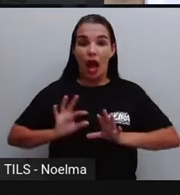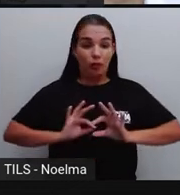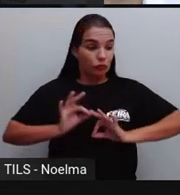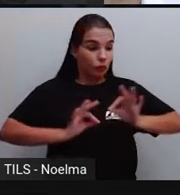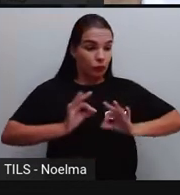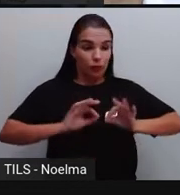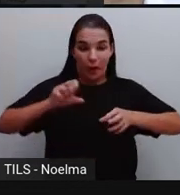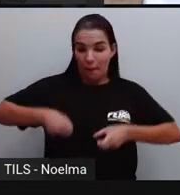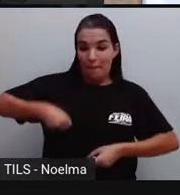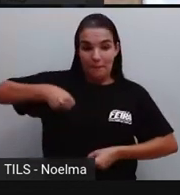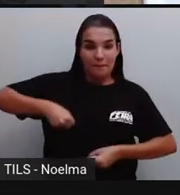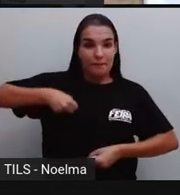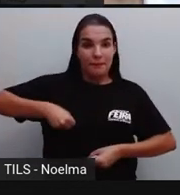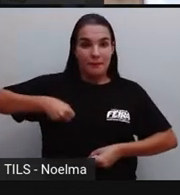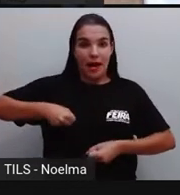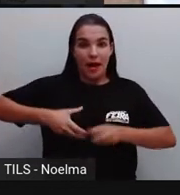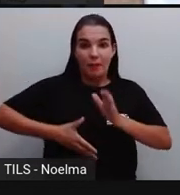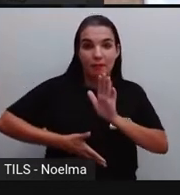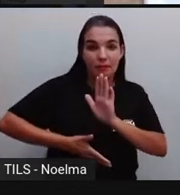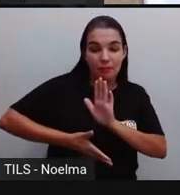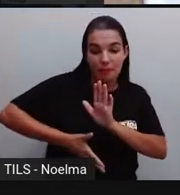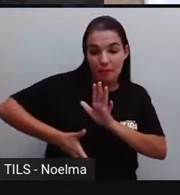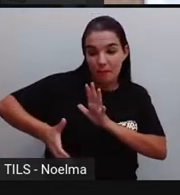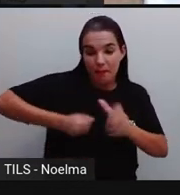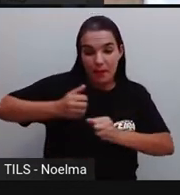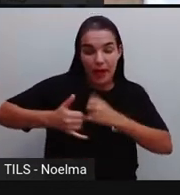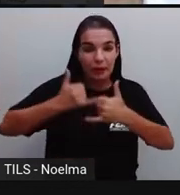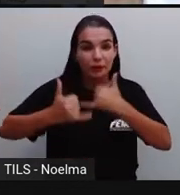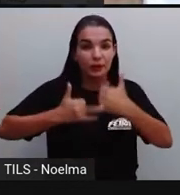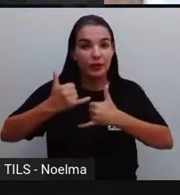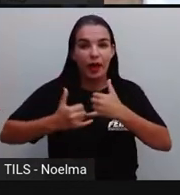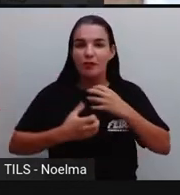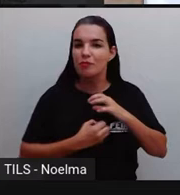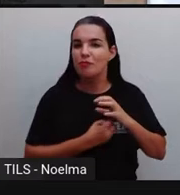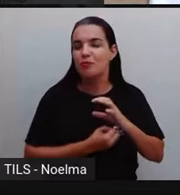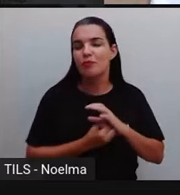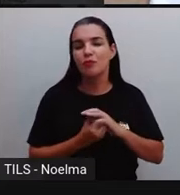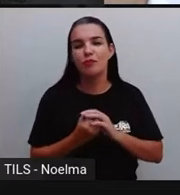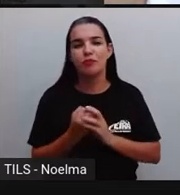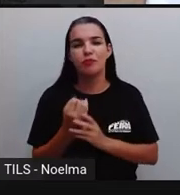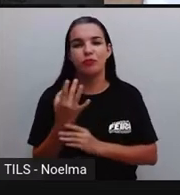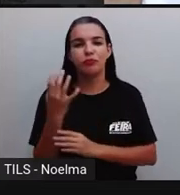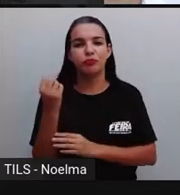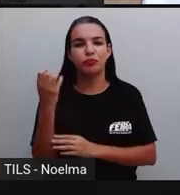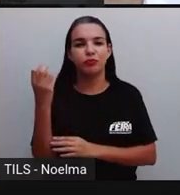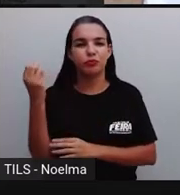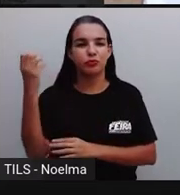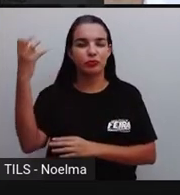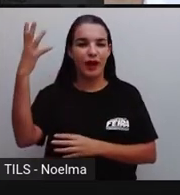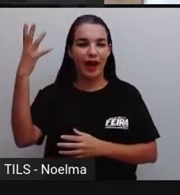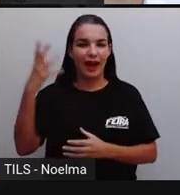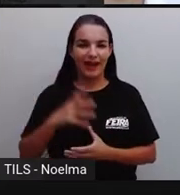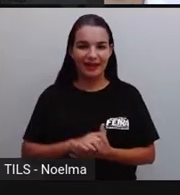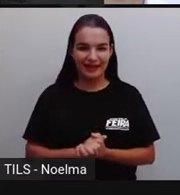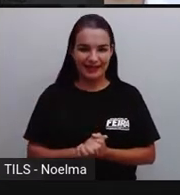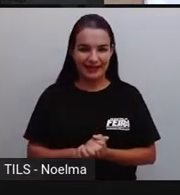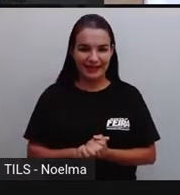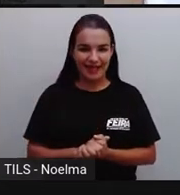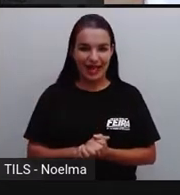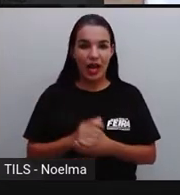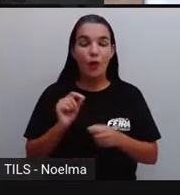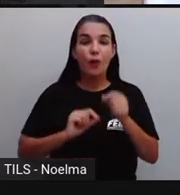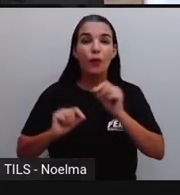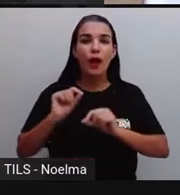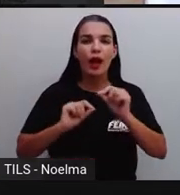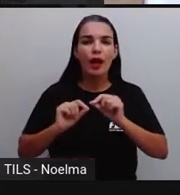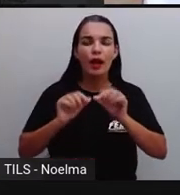Arrumaram as malas. Pegaram os brinquedos e um canto invade a casa. Eram